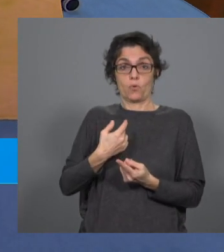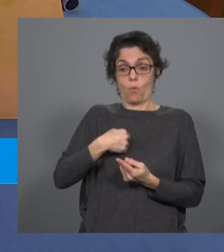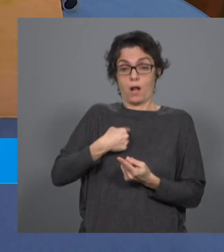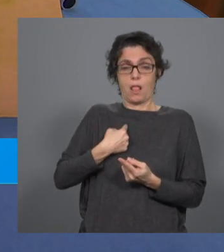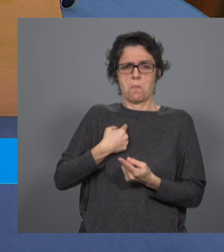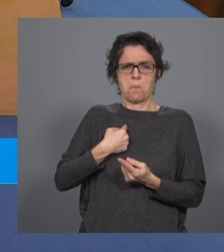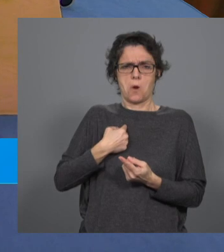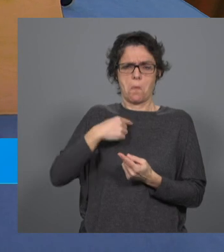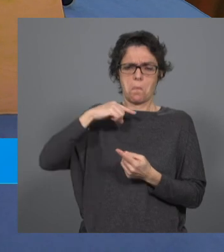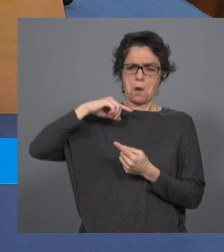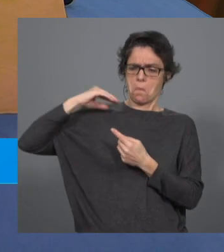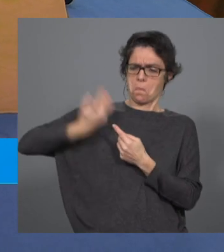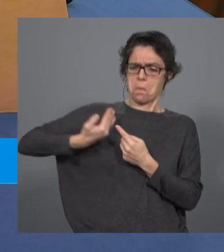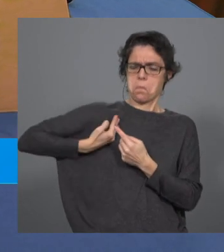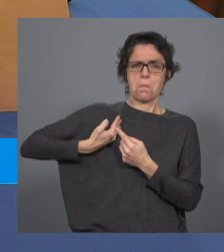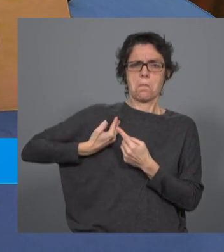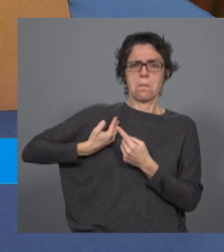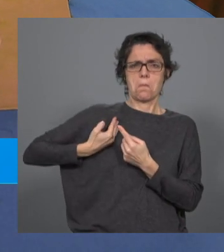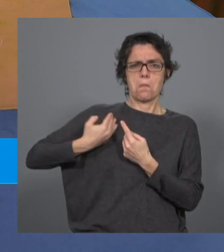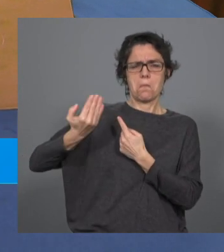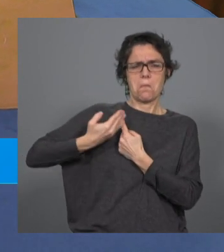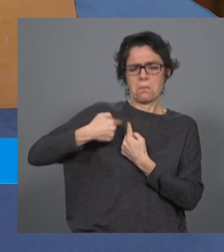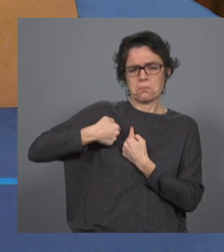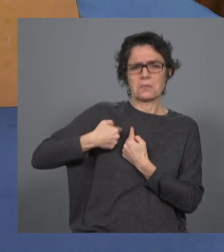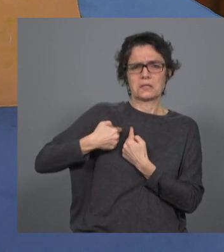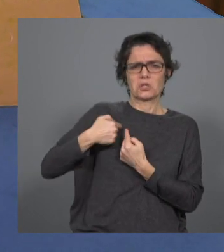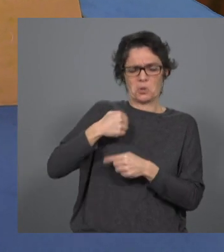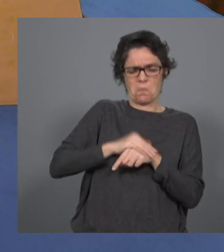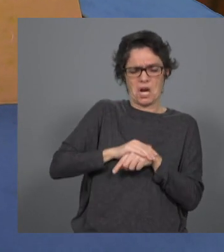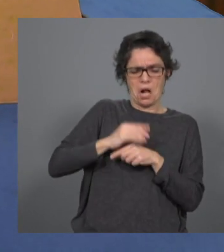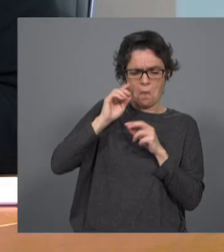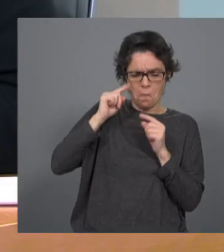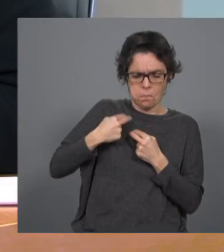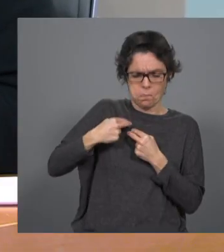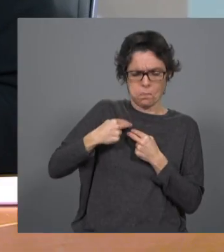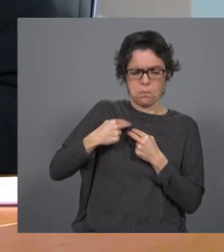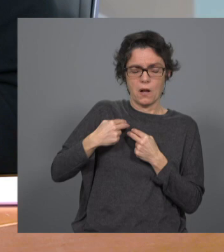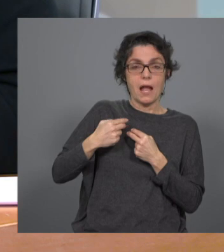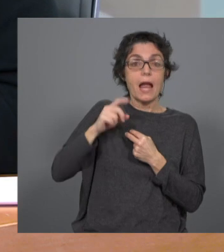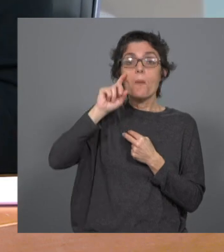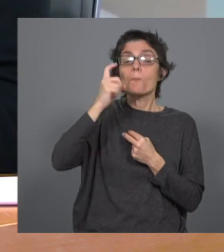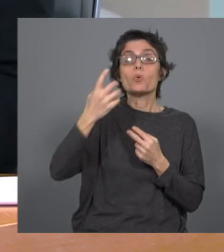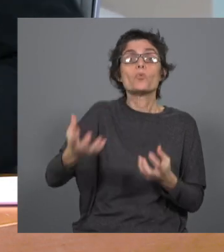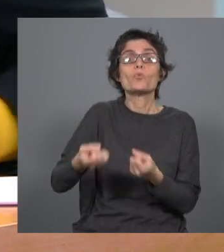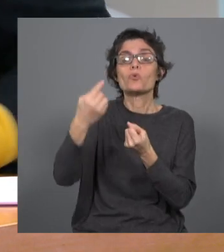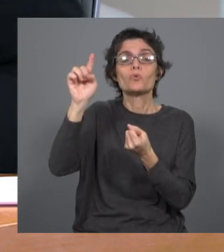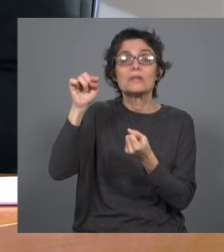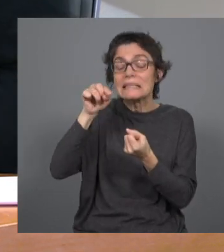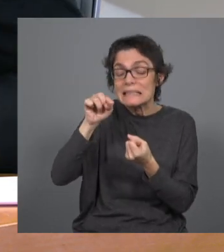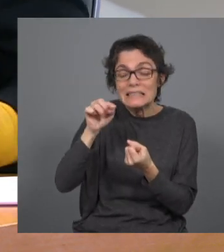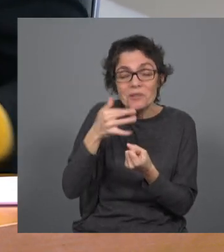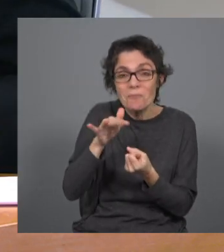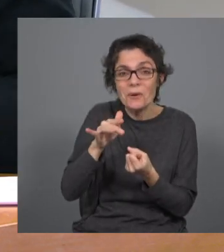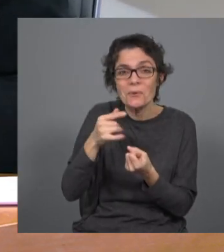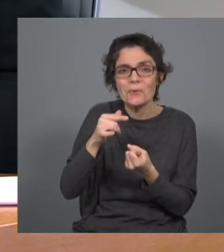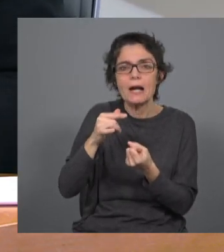sobretudo se foca nesse prisma e não consegue olhar mais longe do que essa realidade e perceber que isso faz parte da